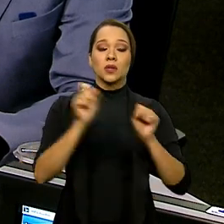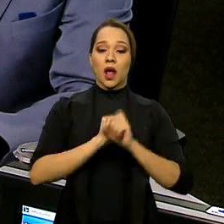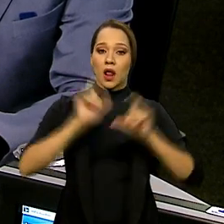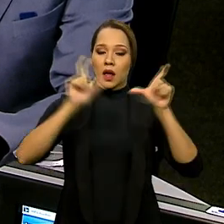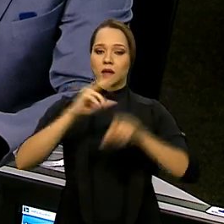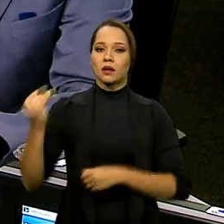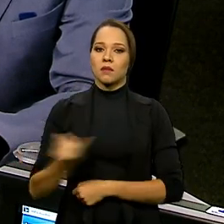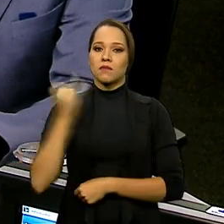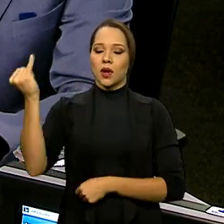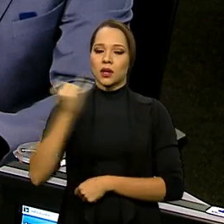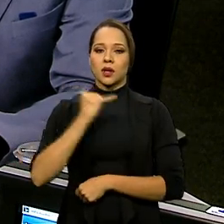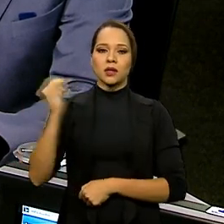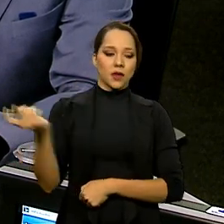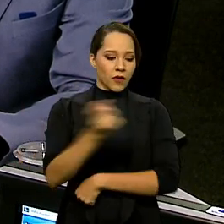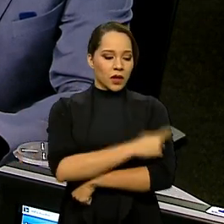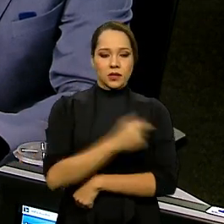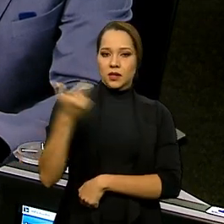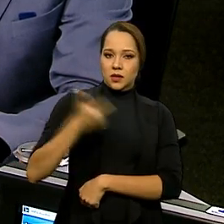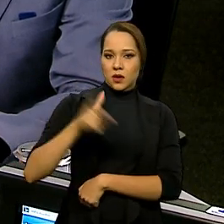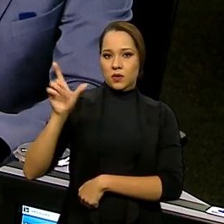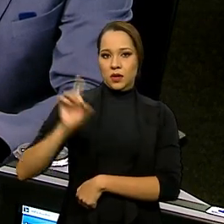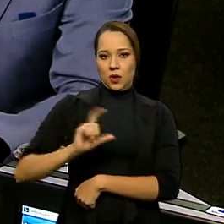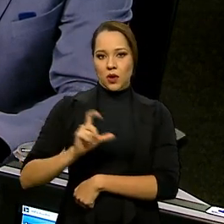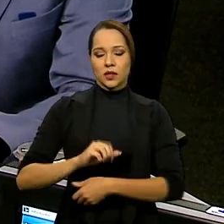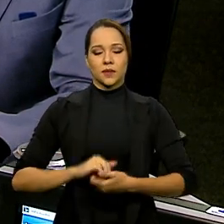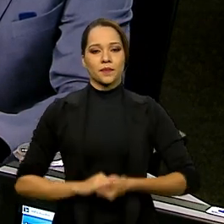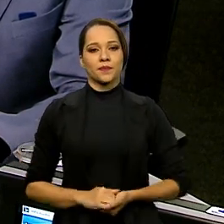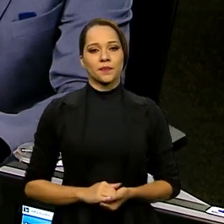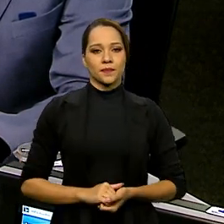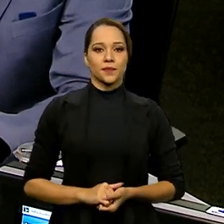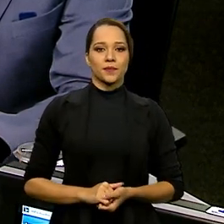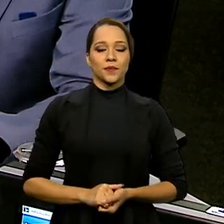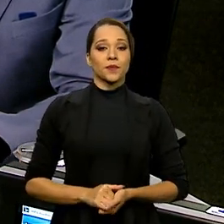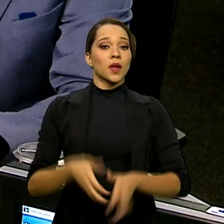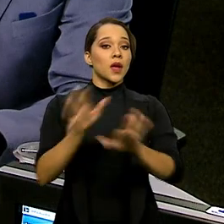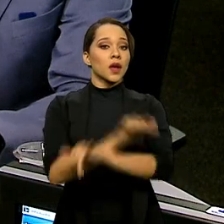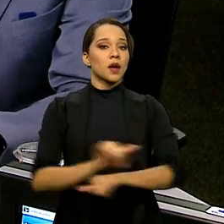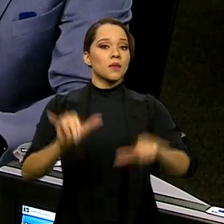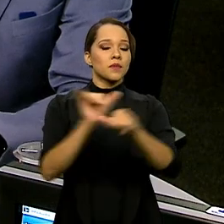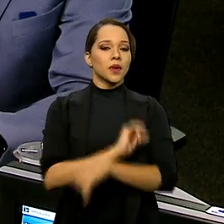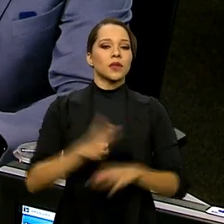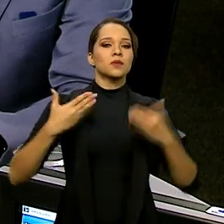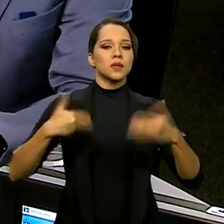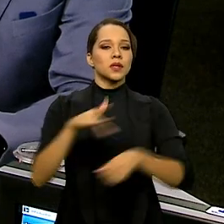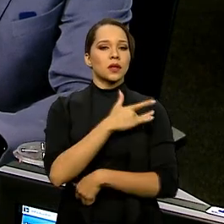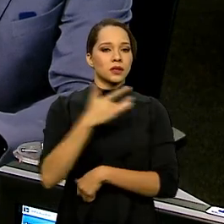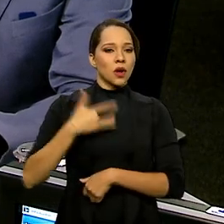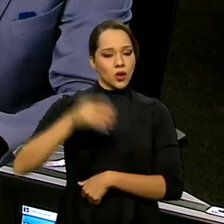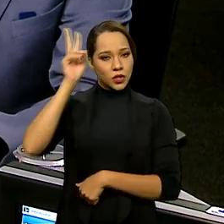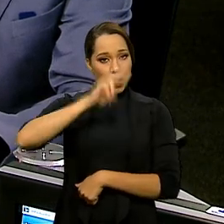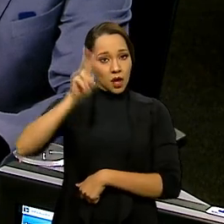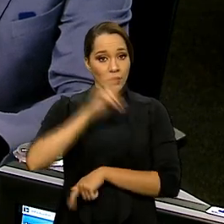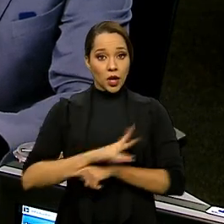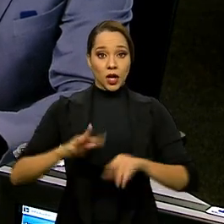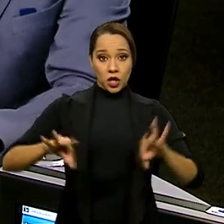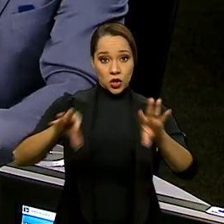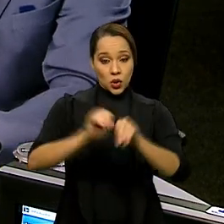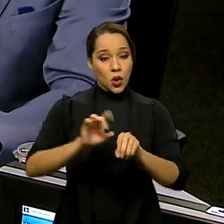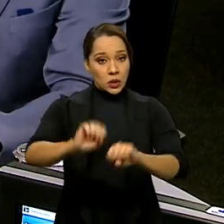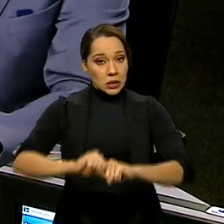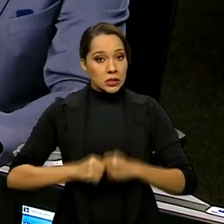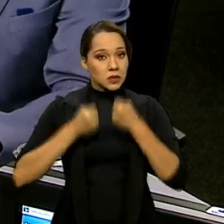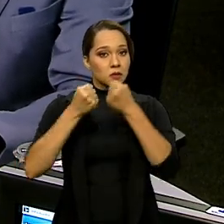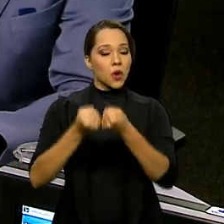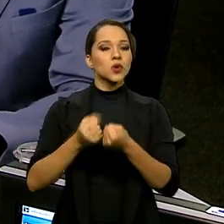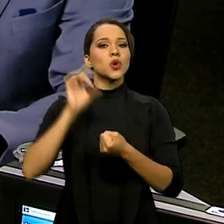para a importância de tomar a segunda dose. Márcia Fernandes. Campanha do Ministério da Saúde lembra que todo esse